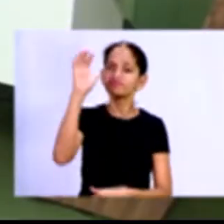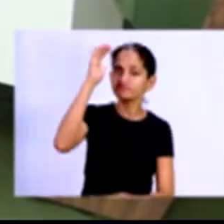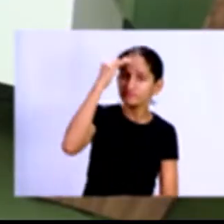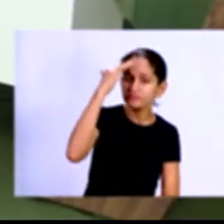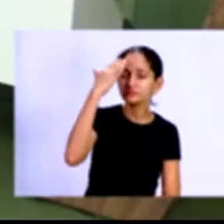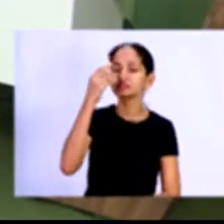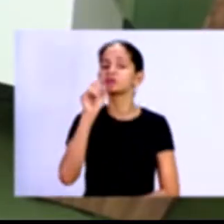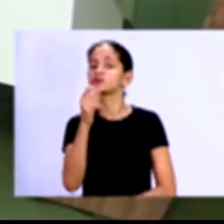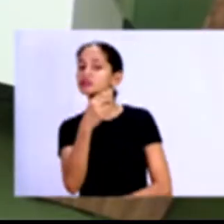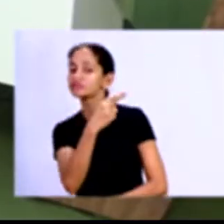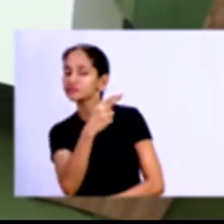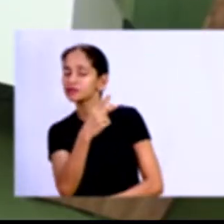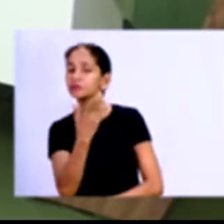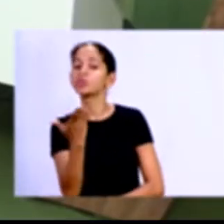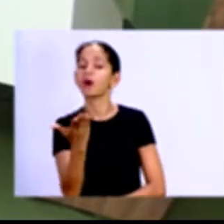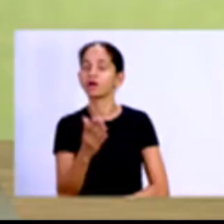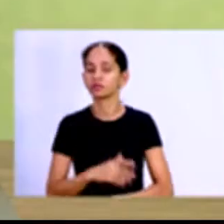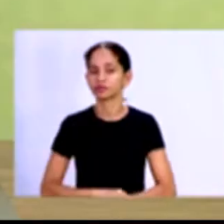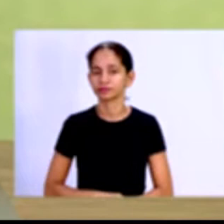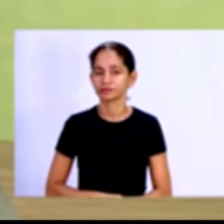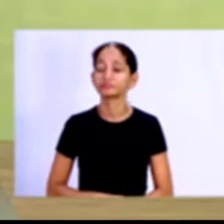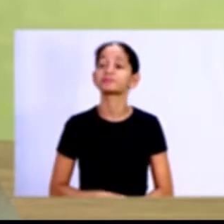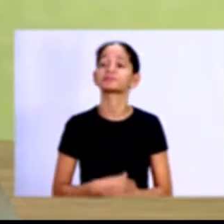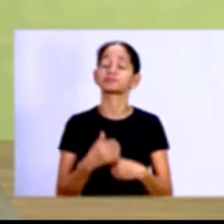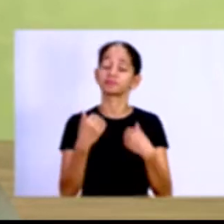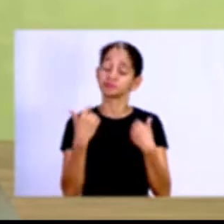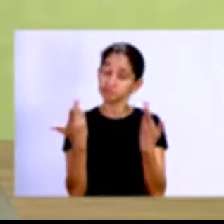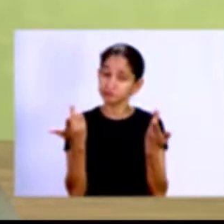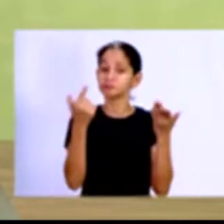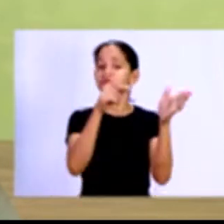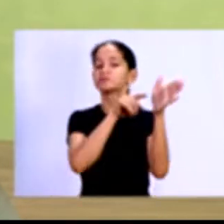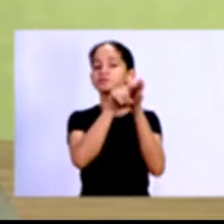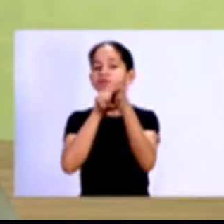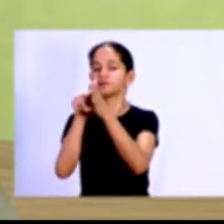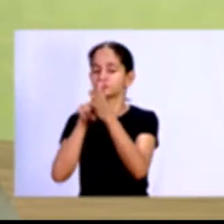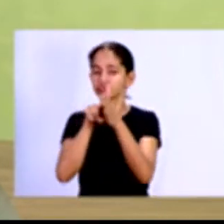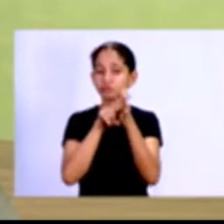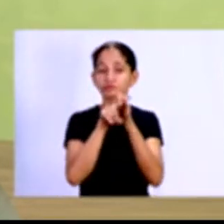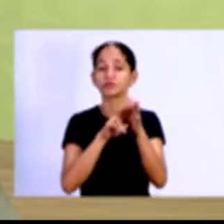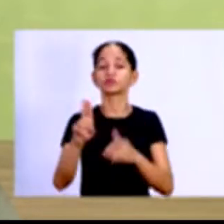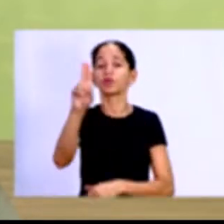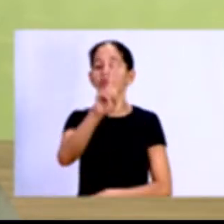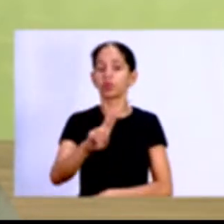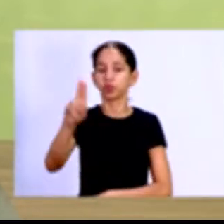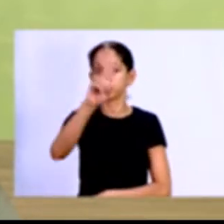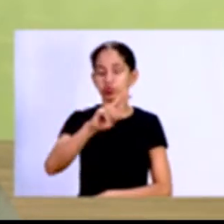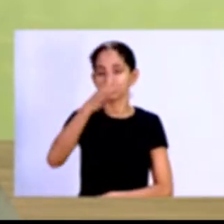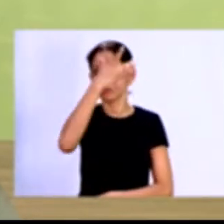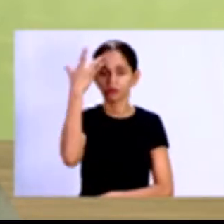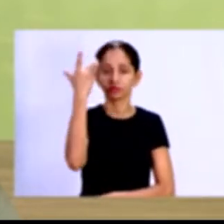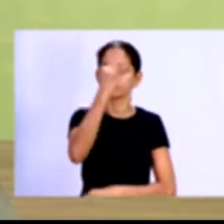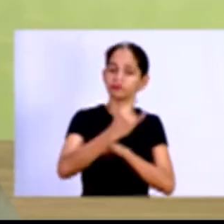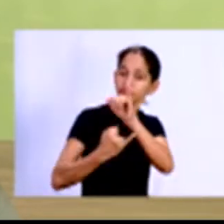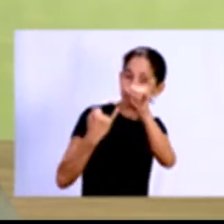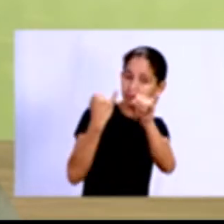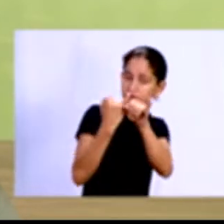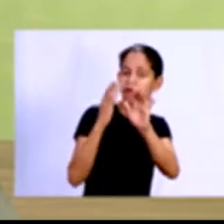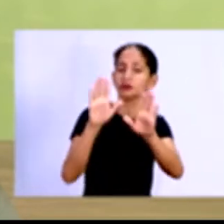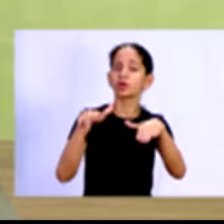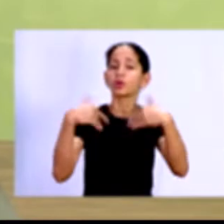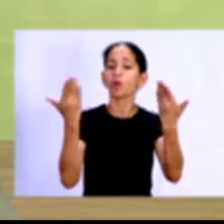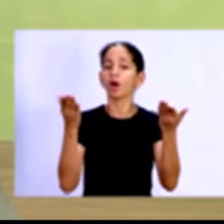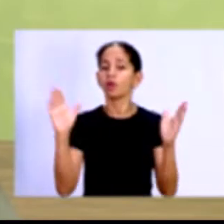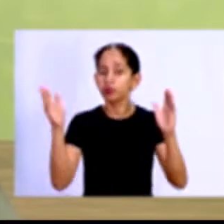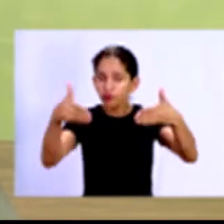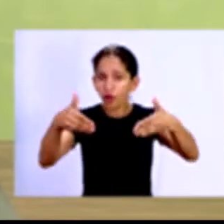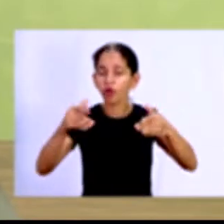de uso da internet no Brasil? A pesquisa consultou, né, quem usa a internet, né, e qual é a finalidade, qual a sua